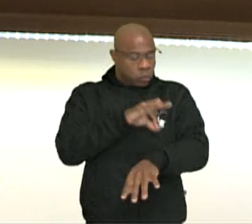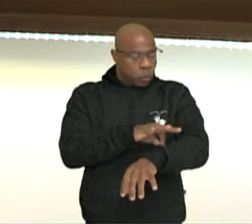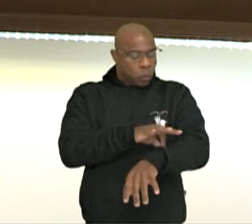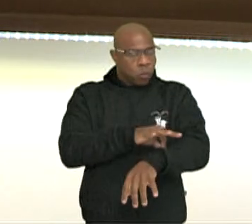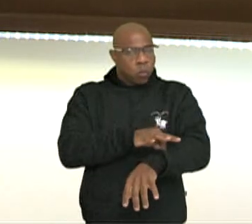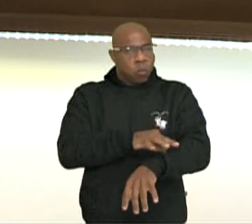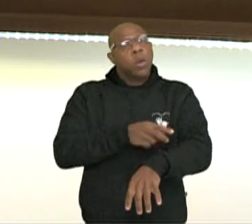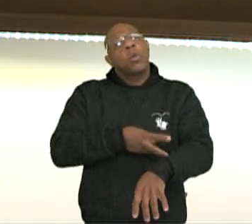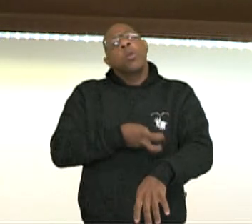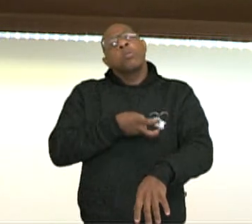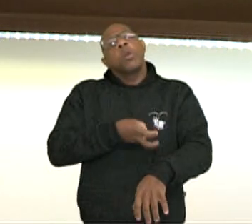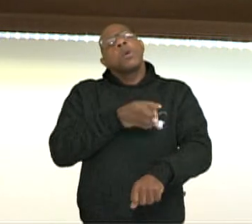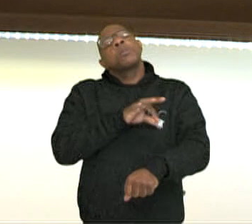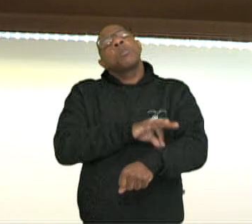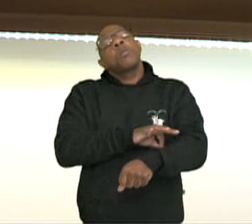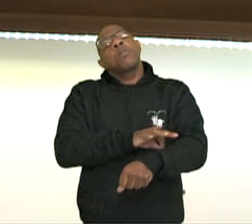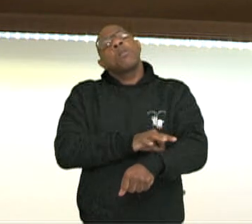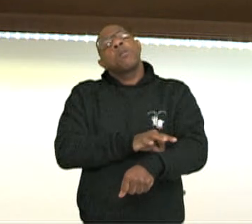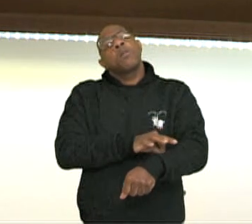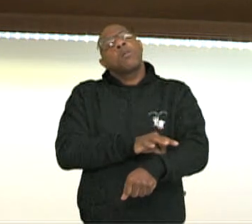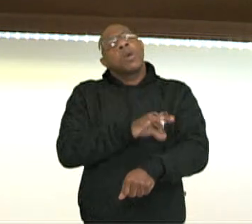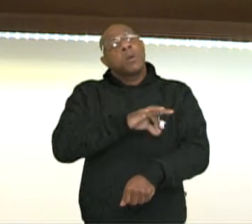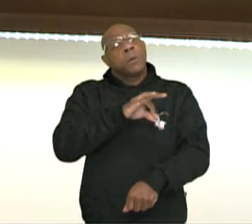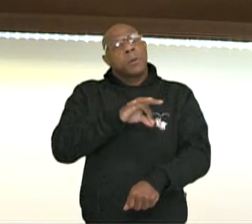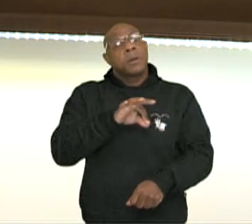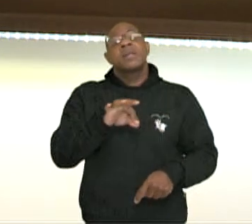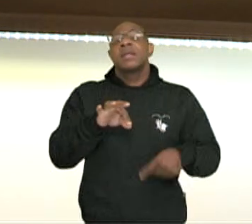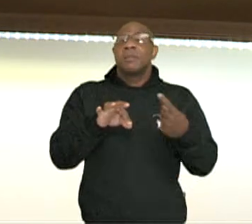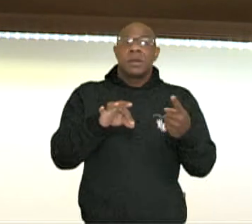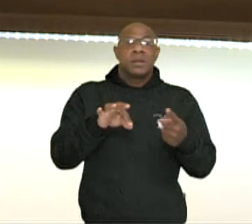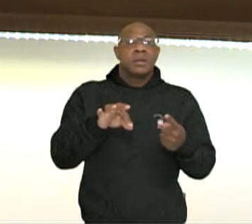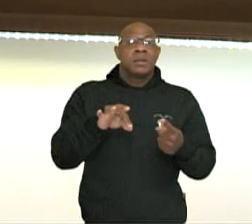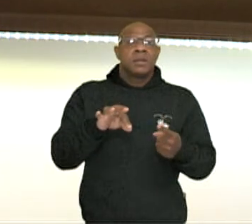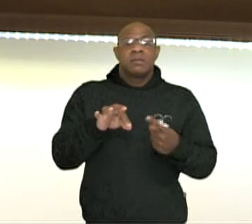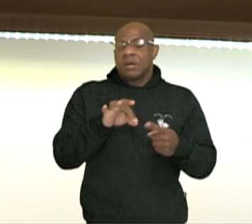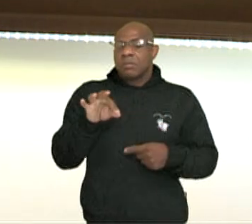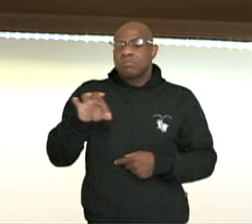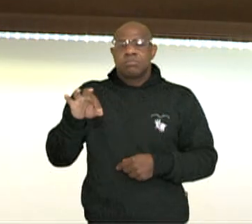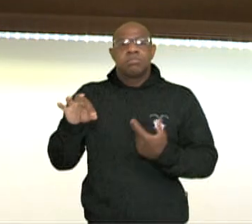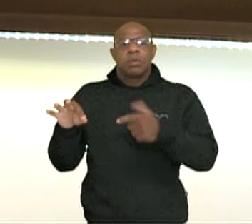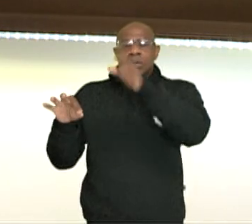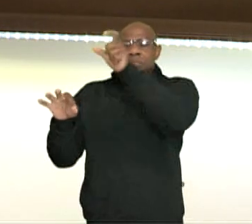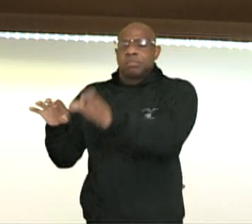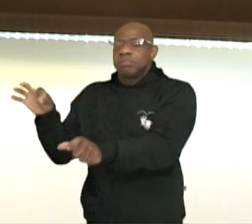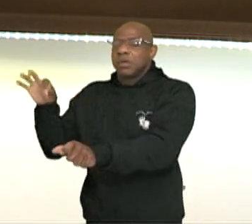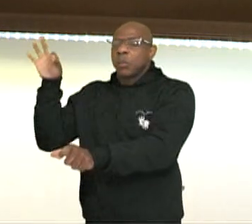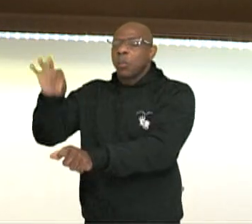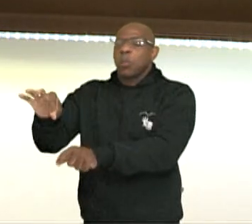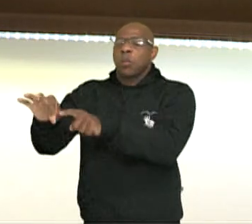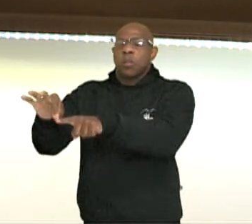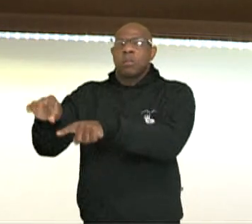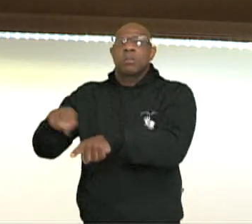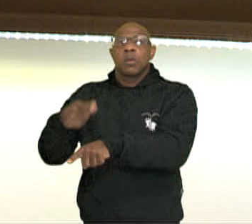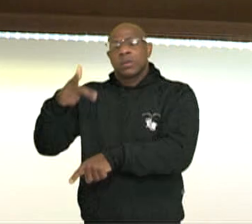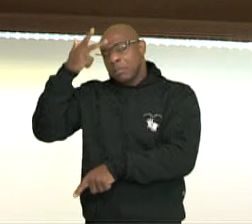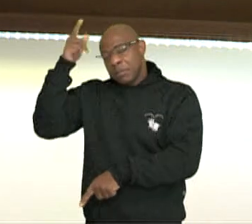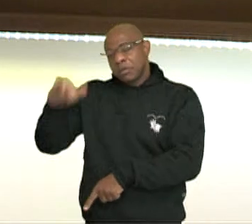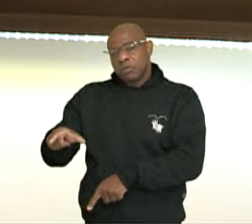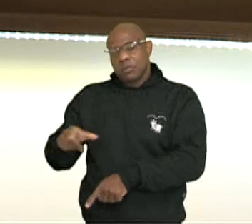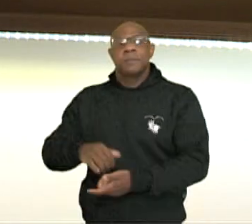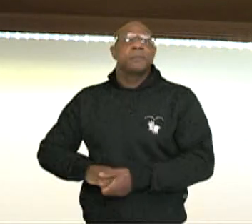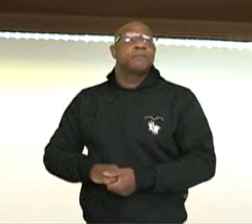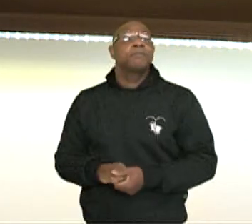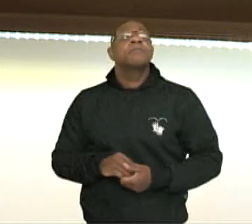pelo agente que provoca essa doença, ele vai picar uma pessoa e vai transmitir essa doença.